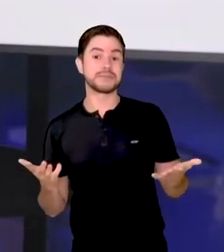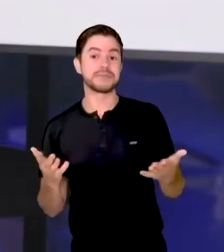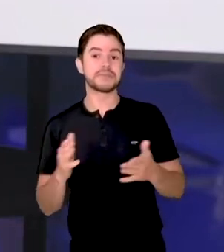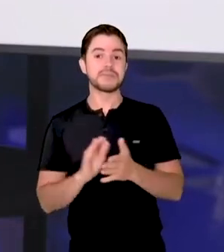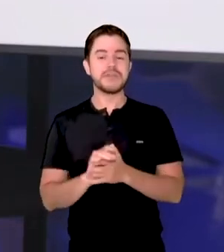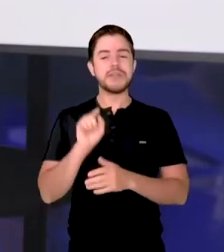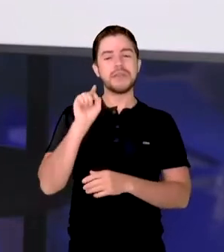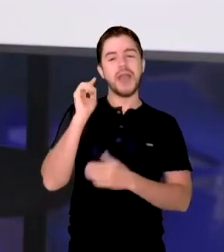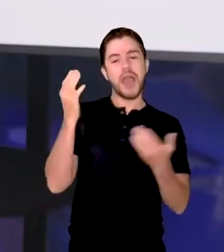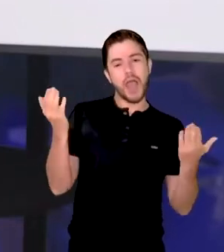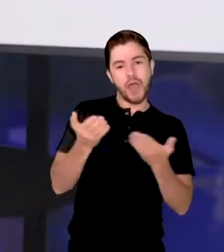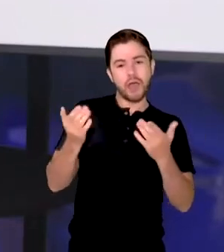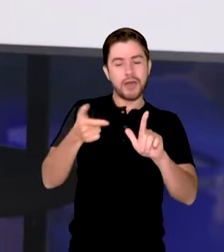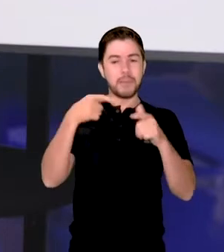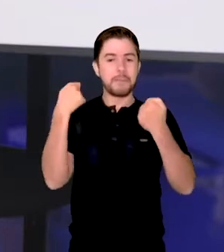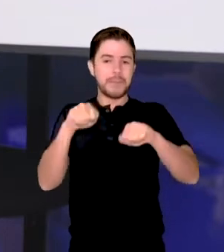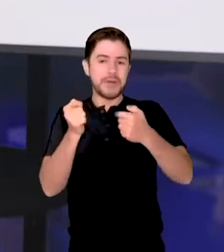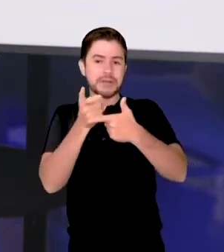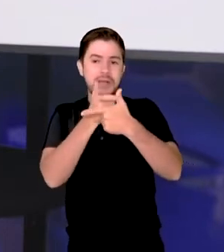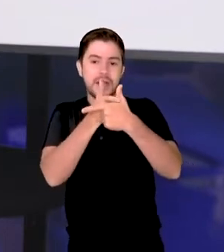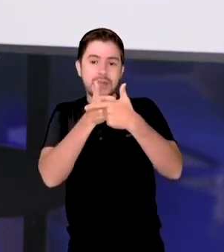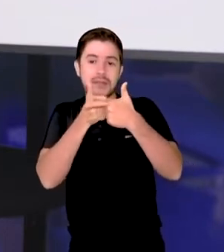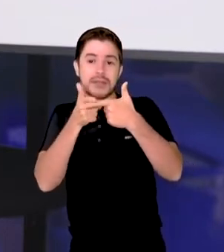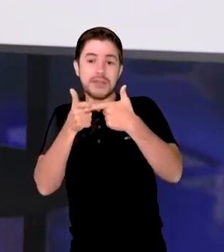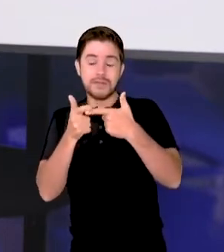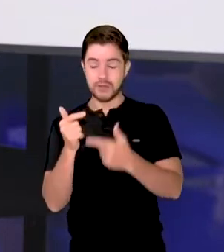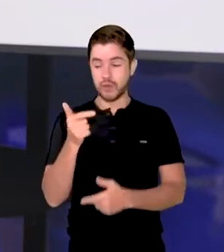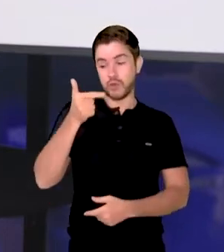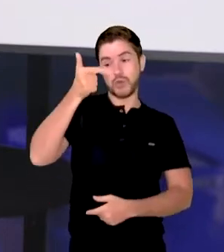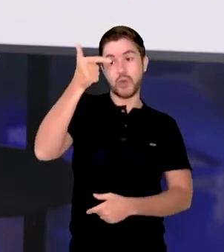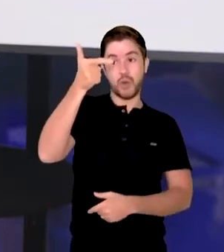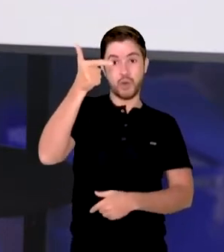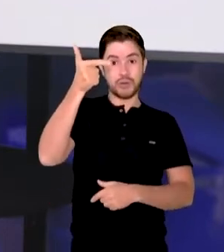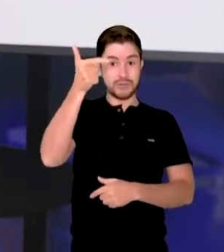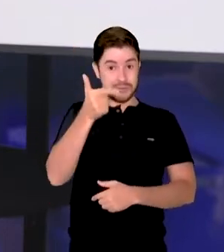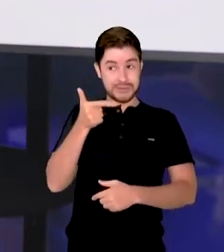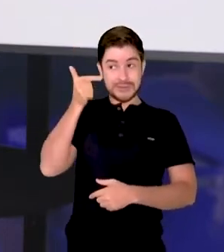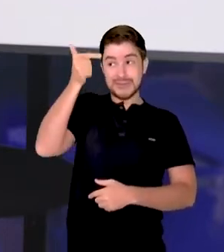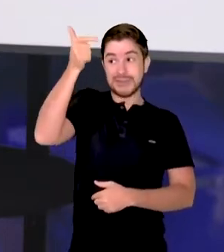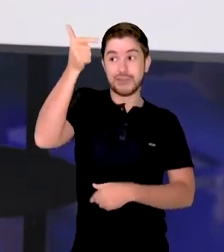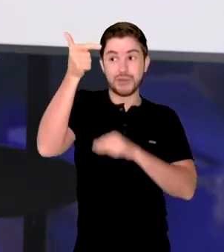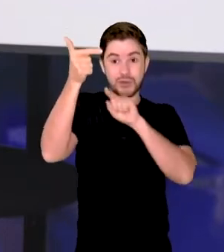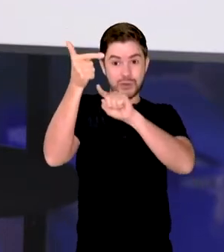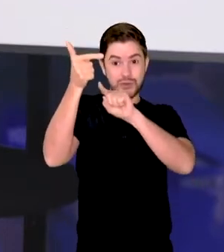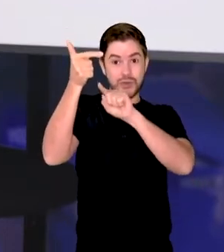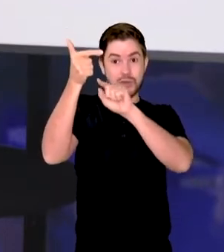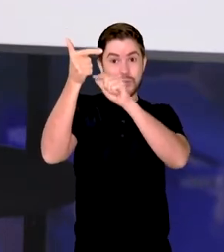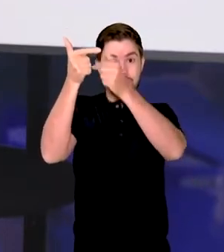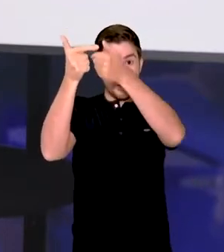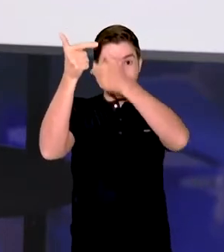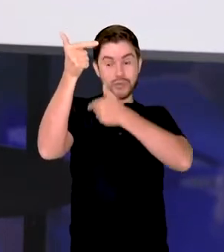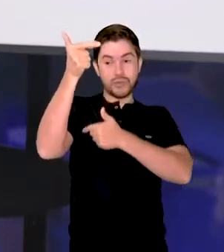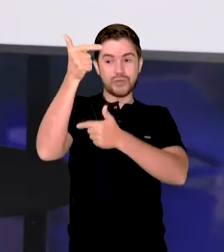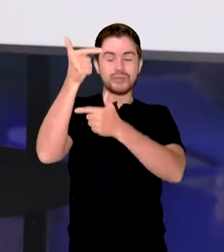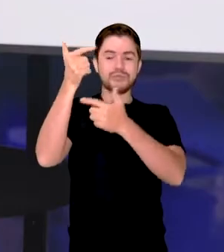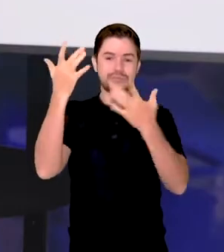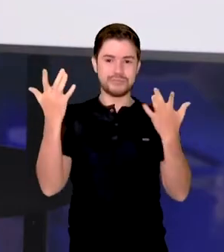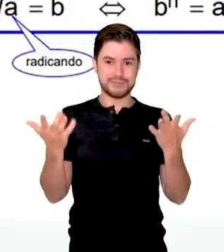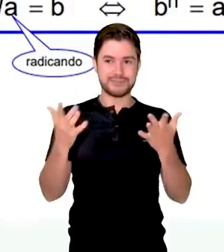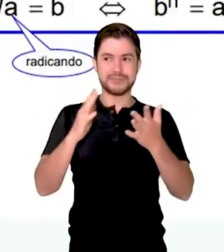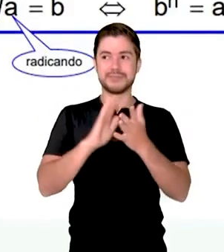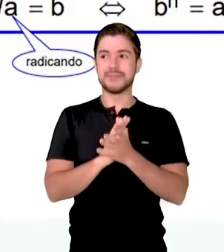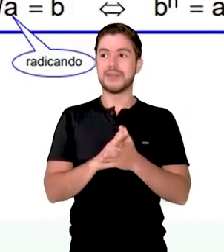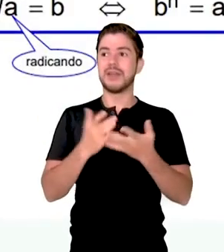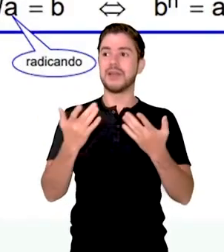povo eu vou dividir agora e o 2 do expoente tudo bem pelo dois que tá no índice